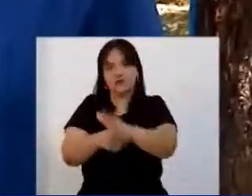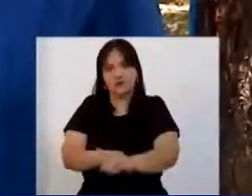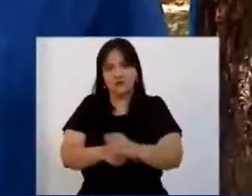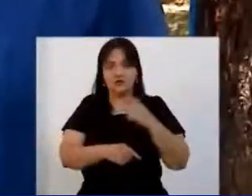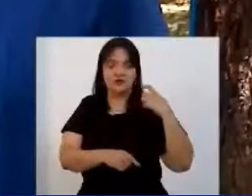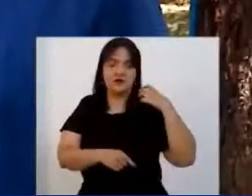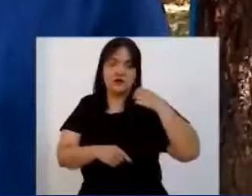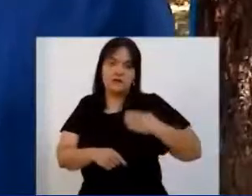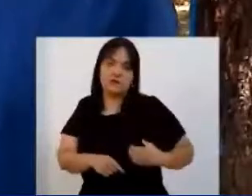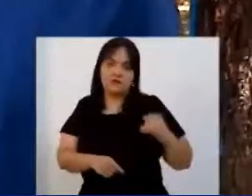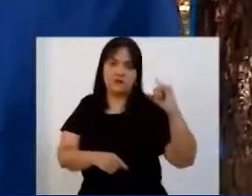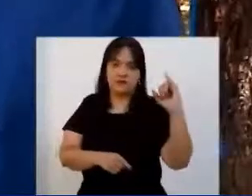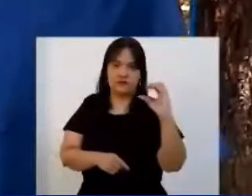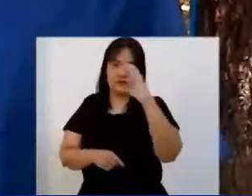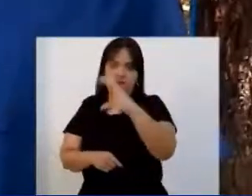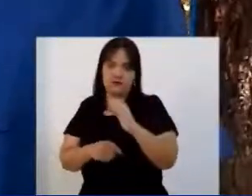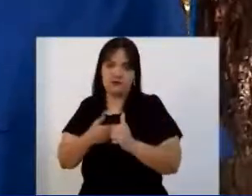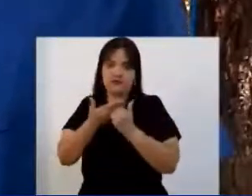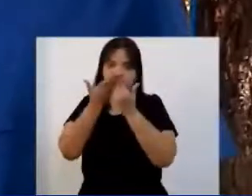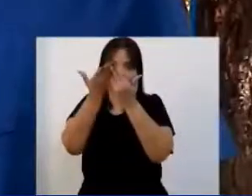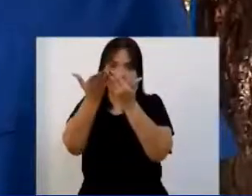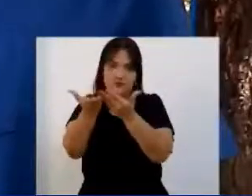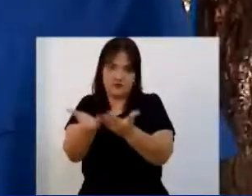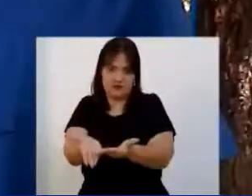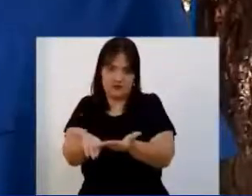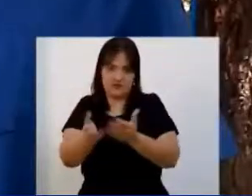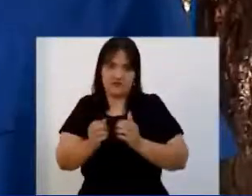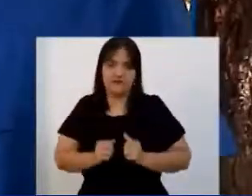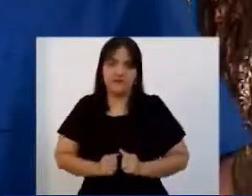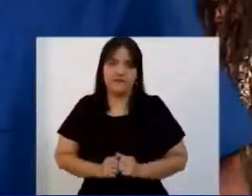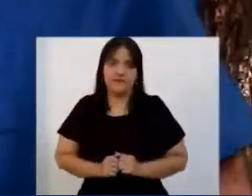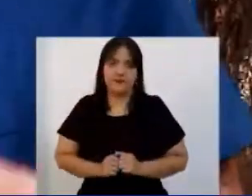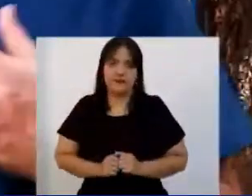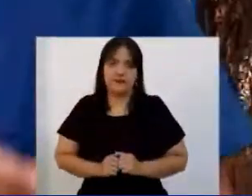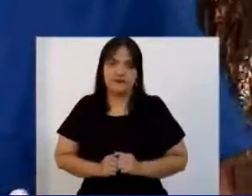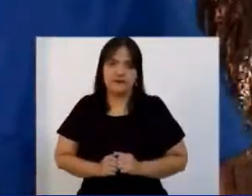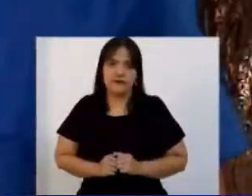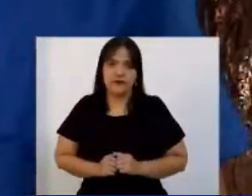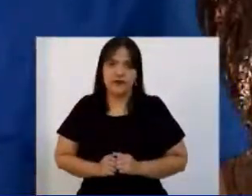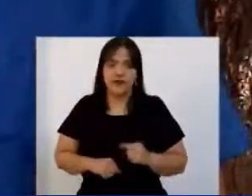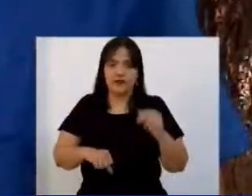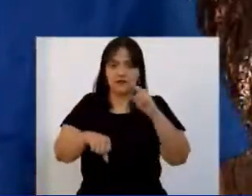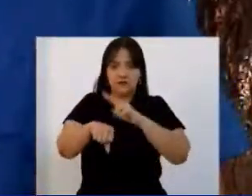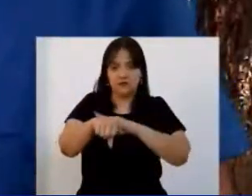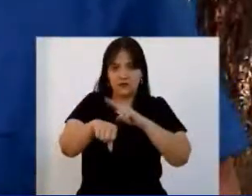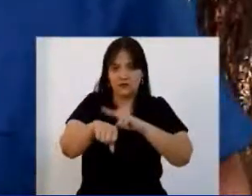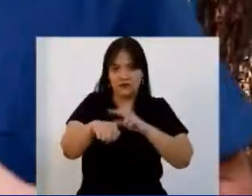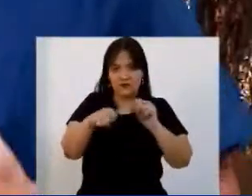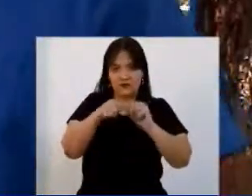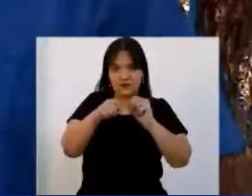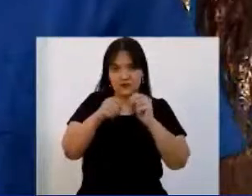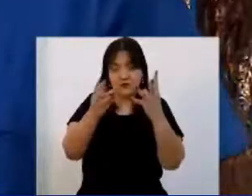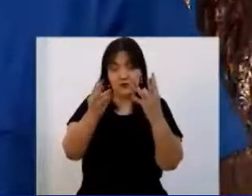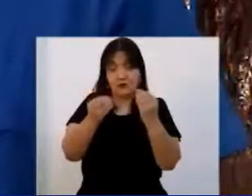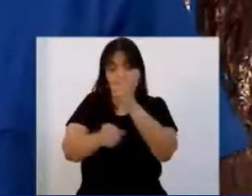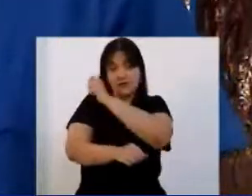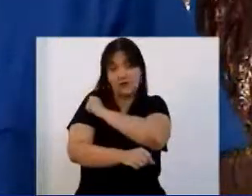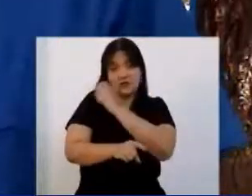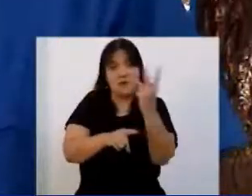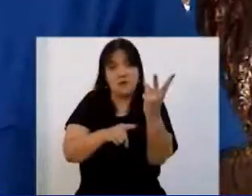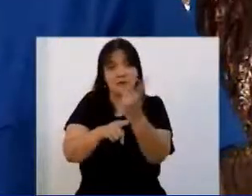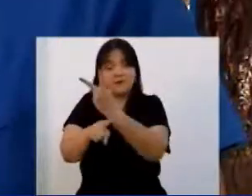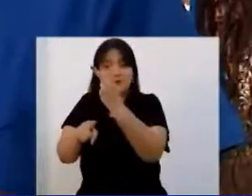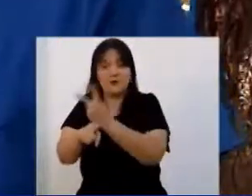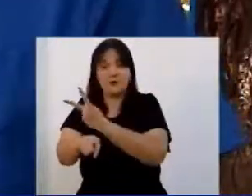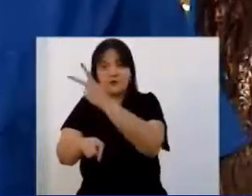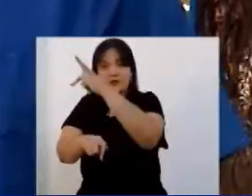a manutenção das bolsas de iniciação científica que foram conquistadas. Essas ocorrências fizeram com que muitos